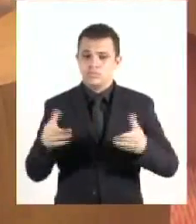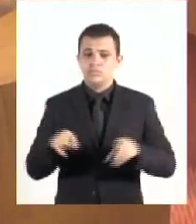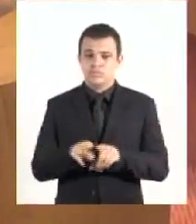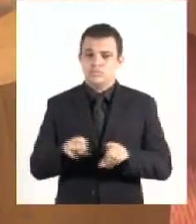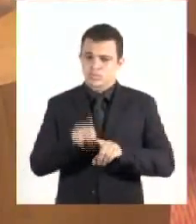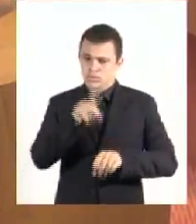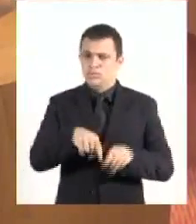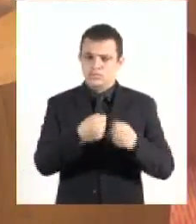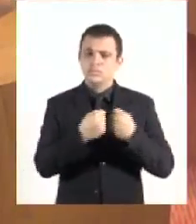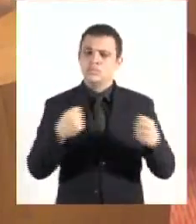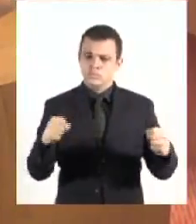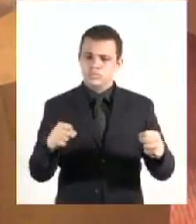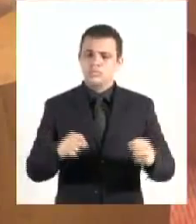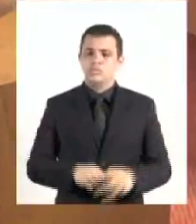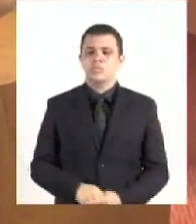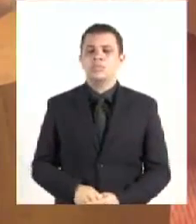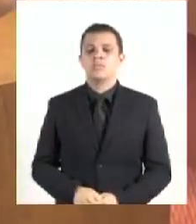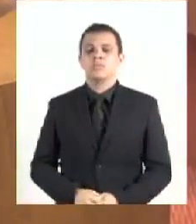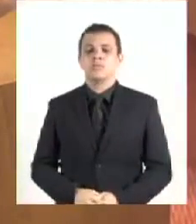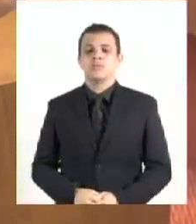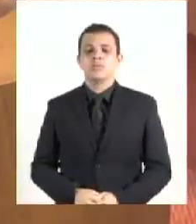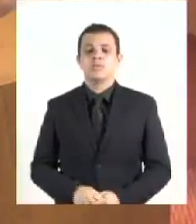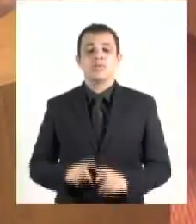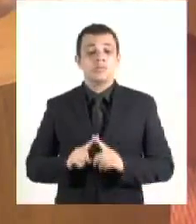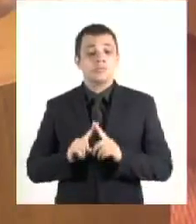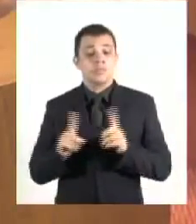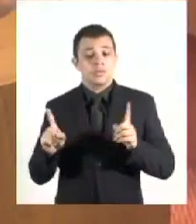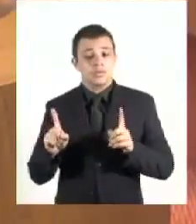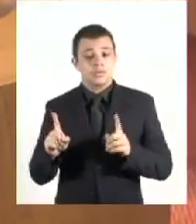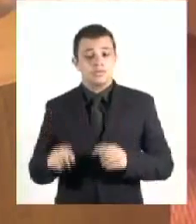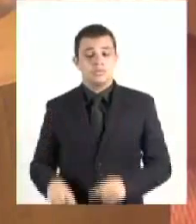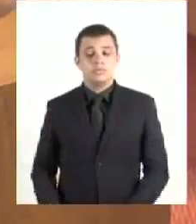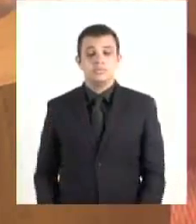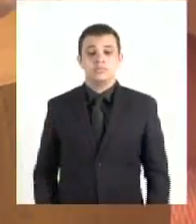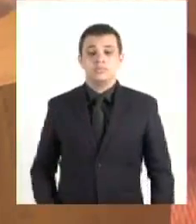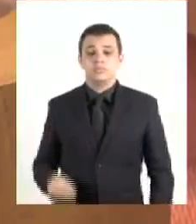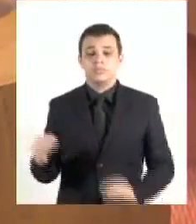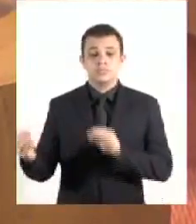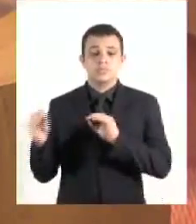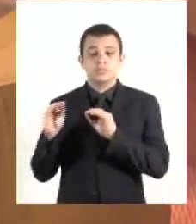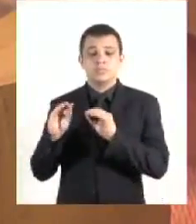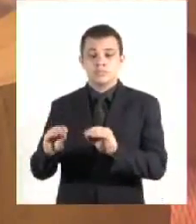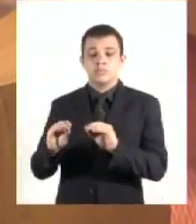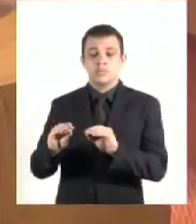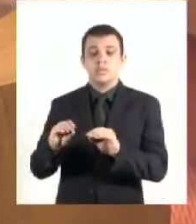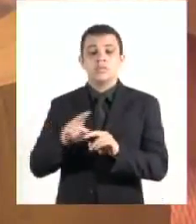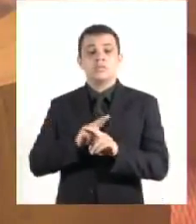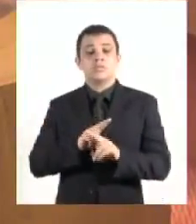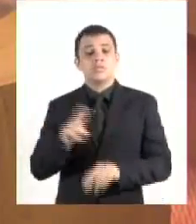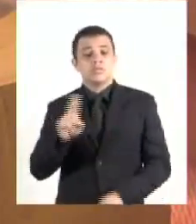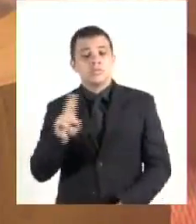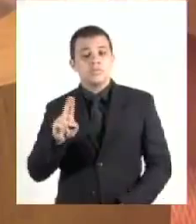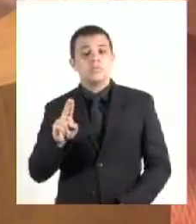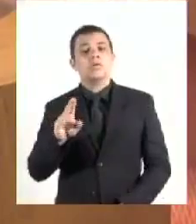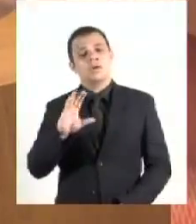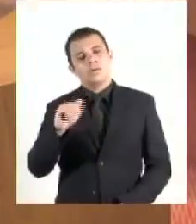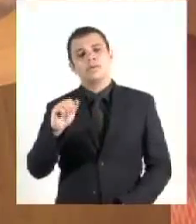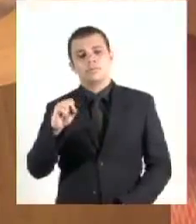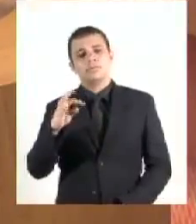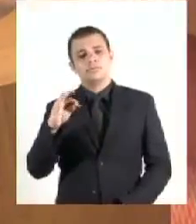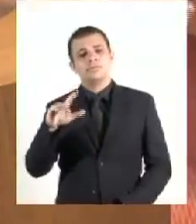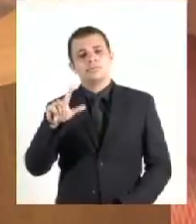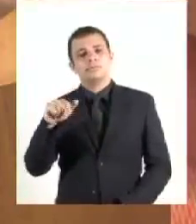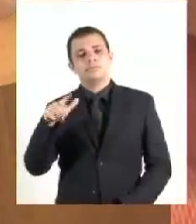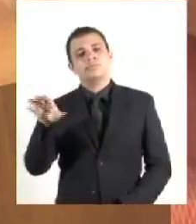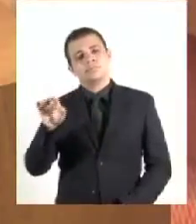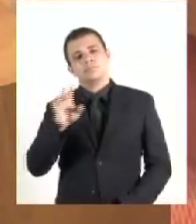de grande porte. Mas colocar o nome de fantasia seria Castelão, que isso ninguém vai